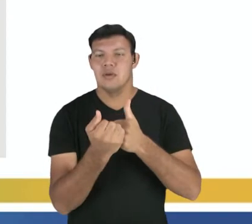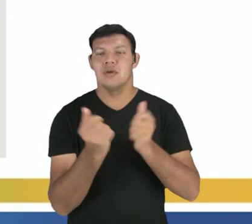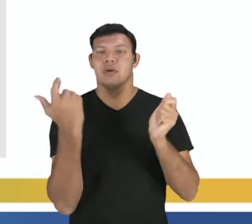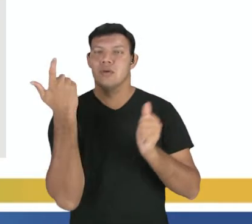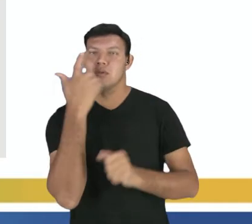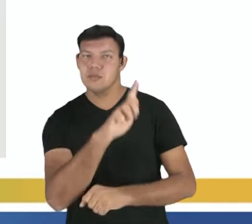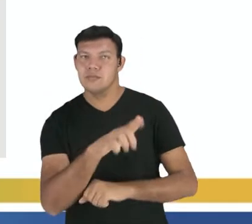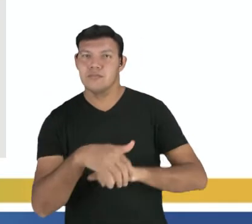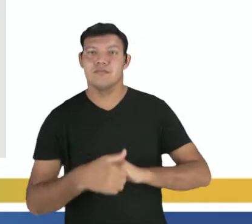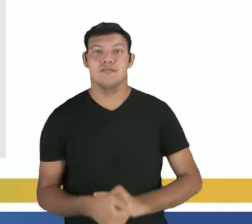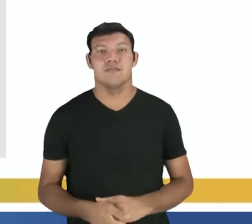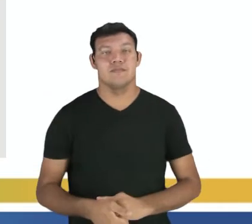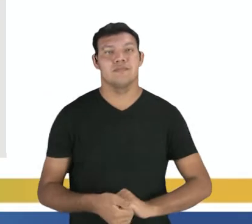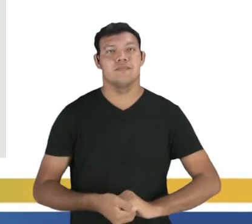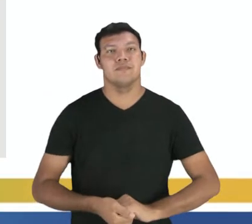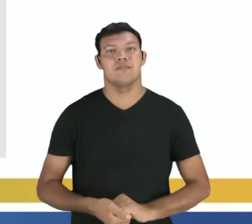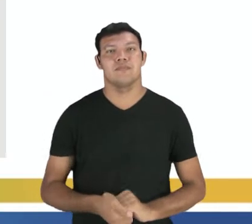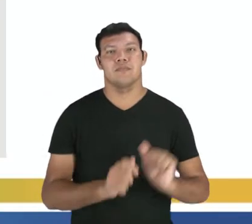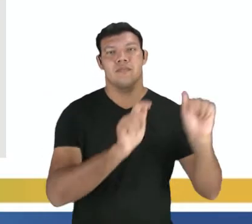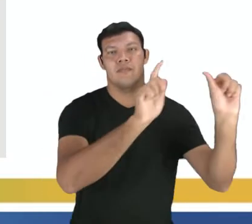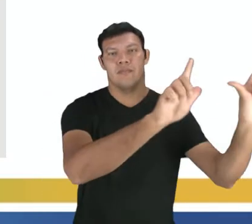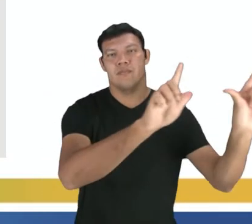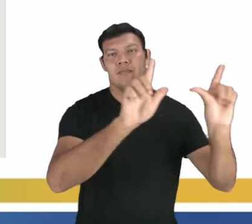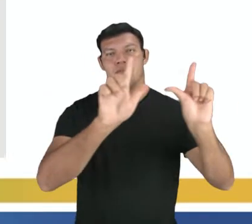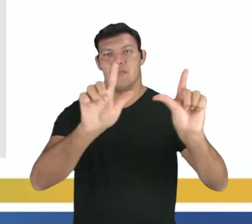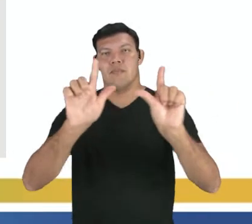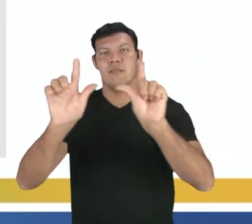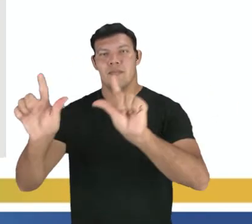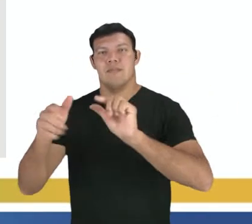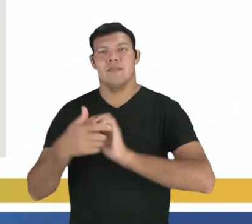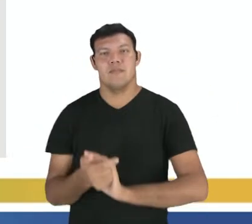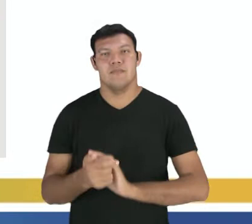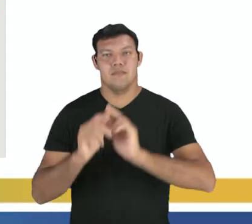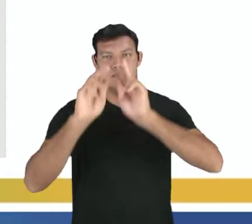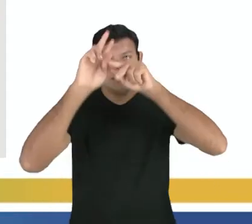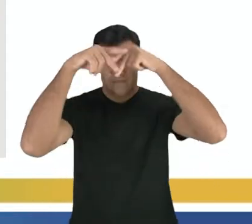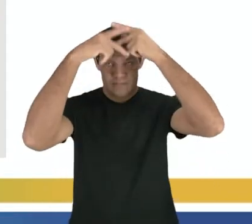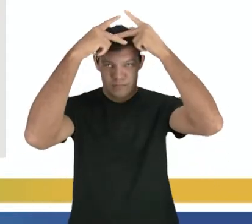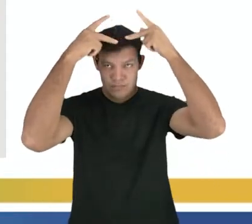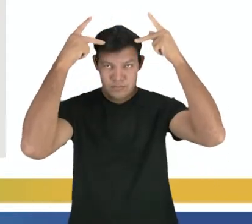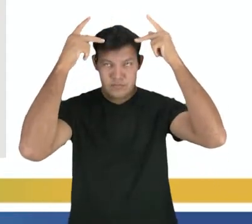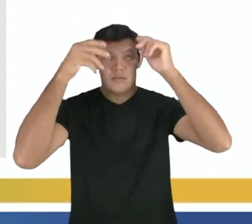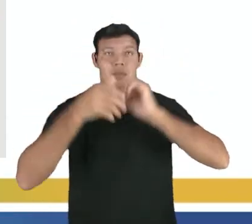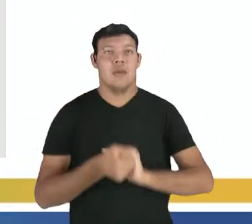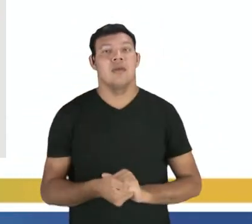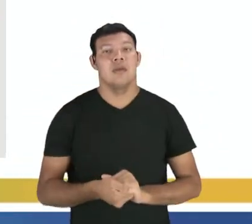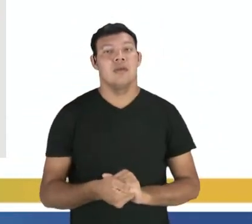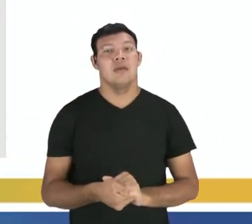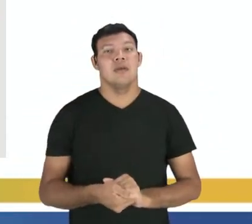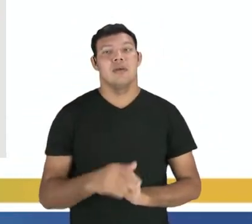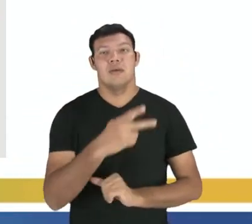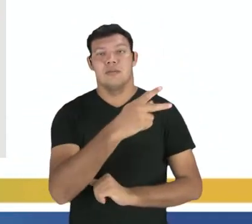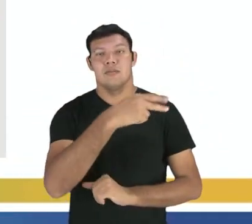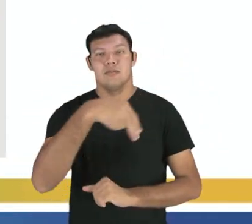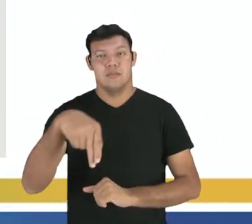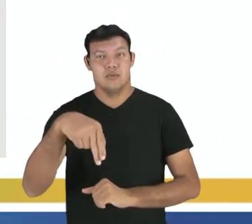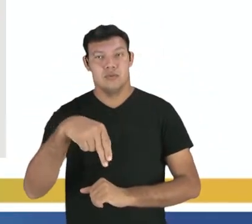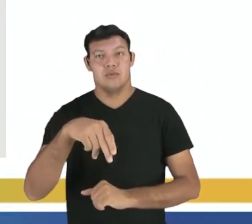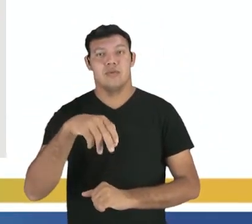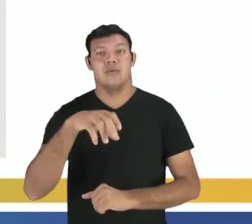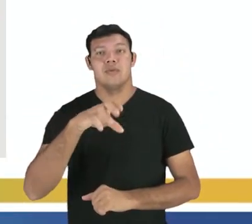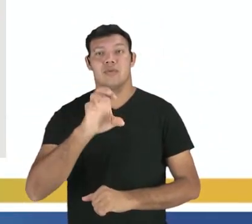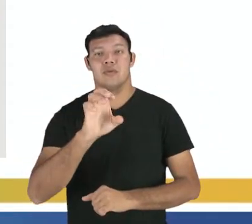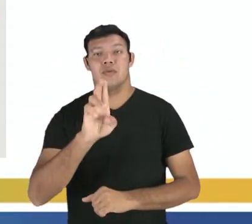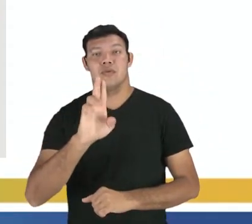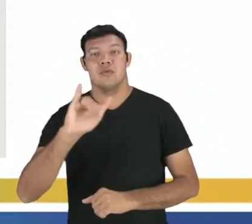substituição. Continuando, nós temos agora o pronome relativo cujo. Né? O cujo, para que